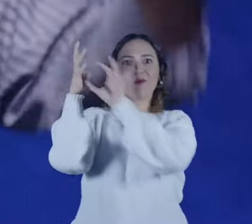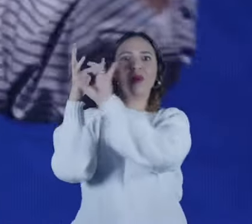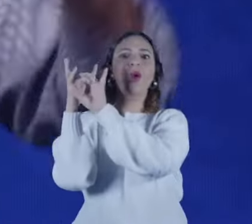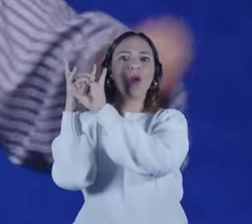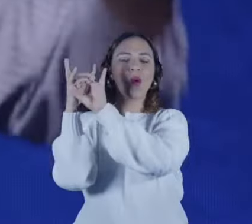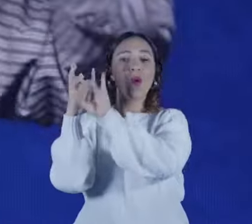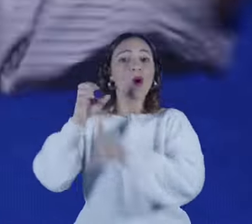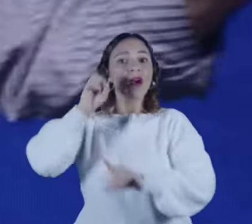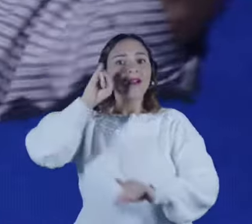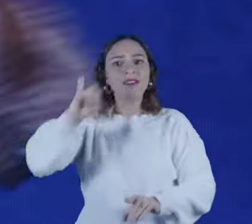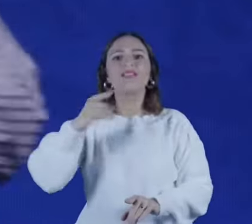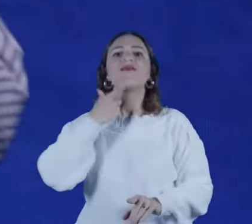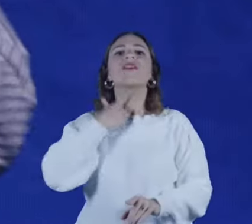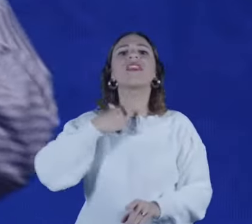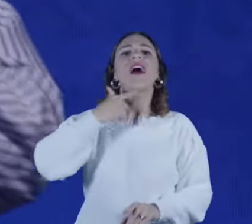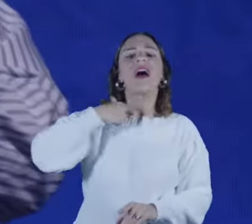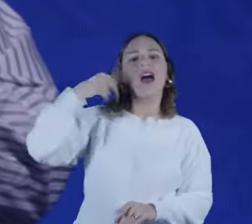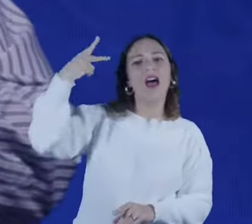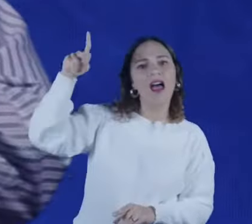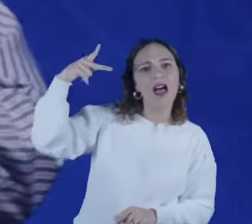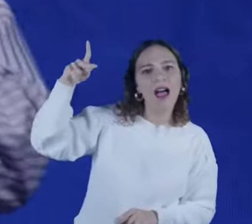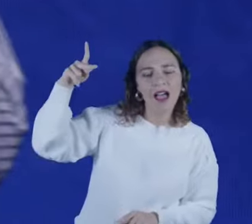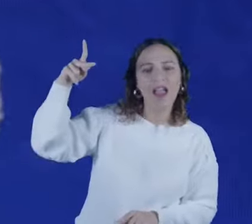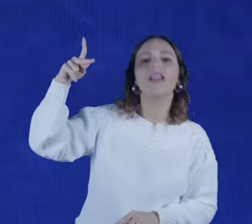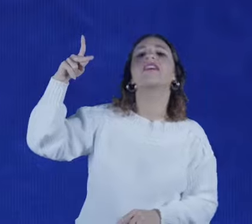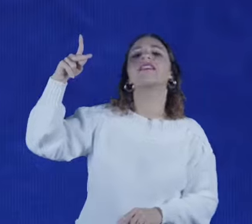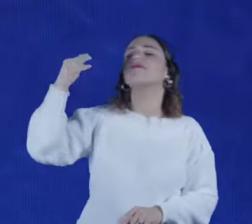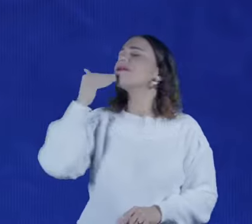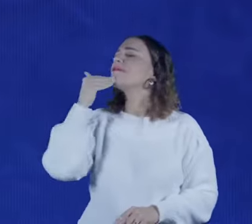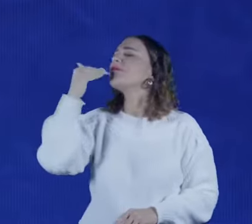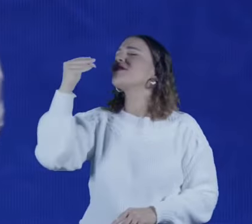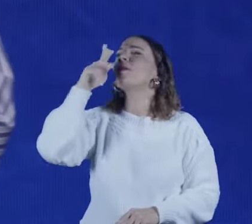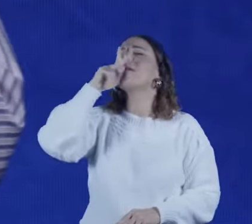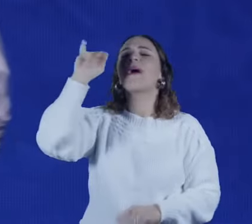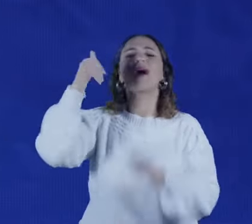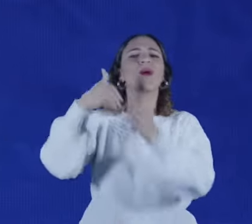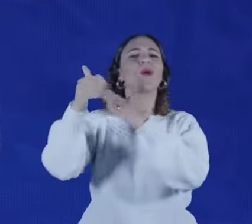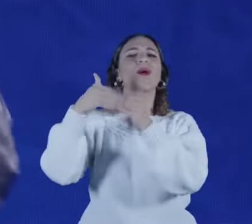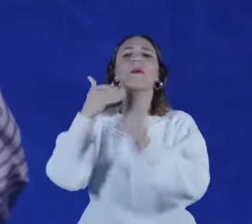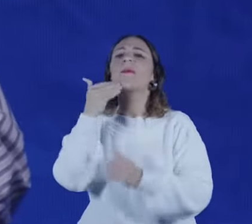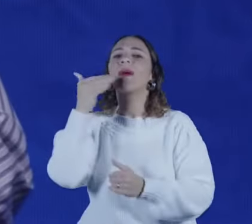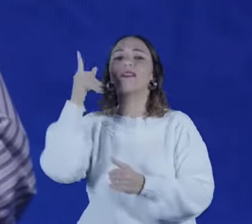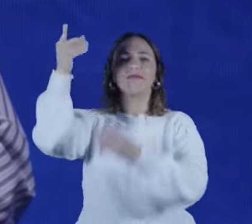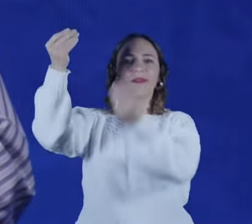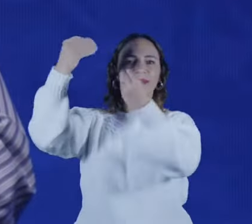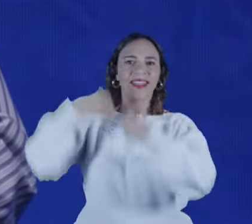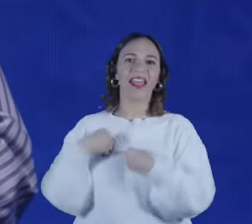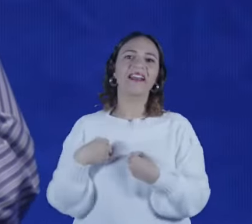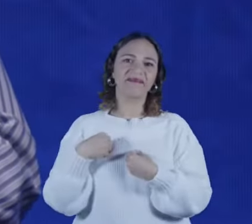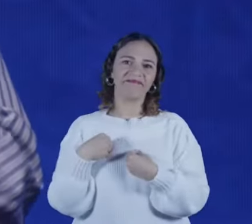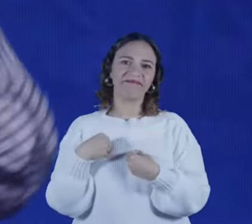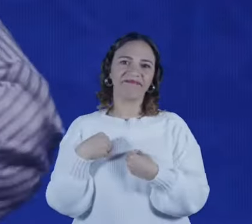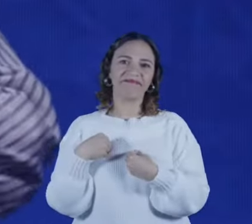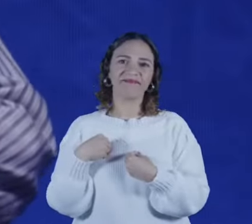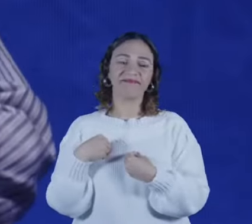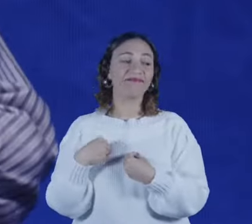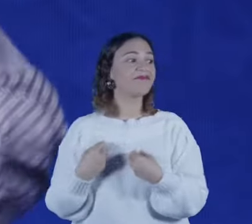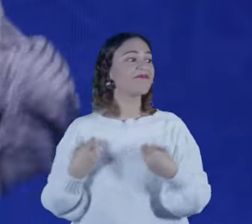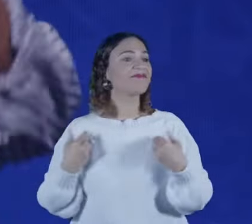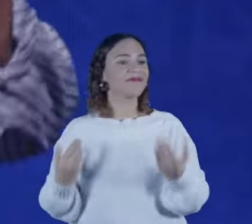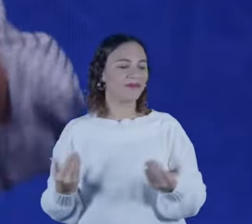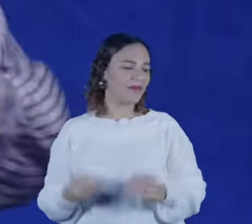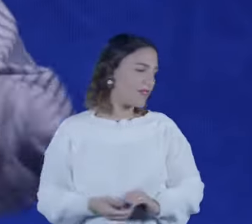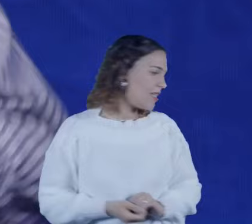nós cumprimos a sua vontade, pediremos ao Pai o que quisermos e tudo nos será concedido.